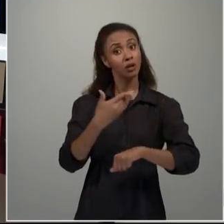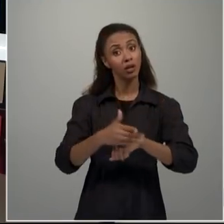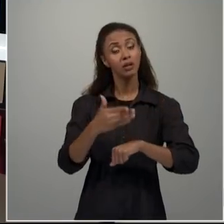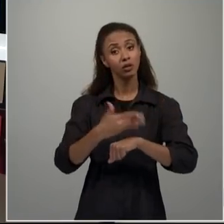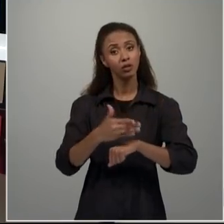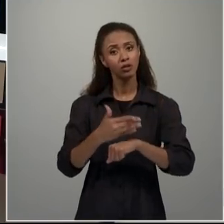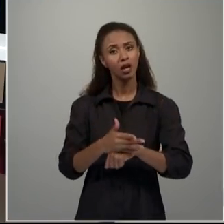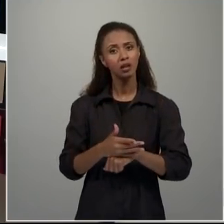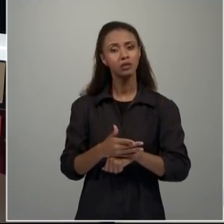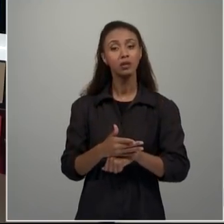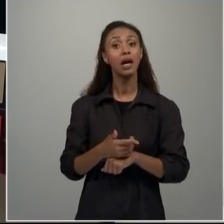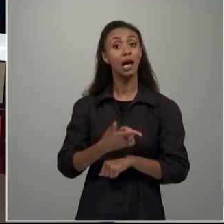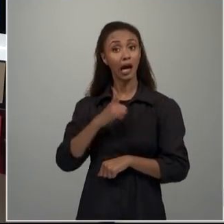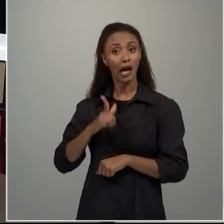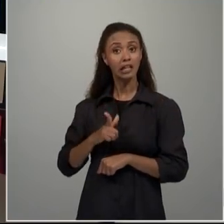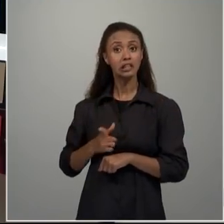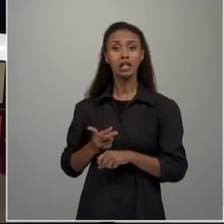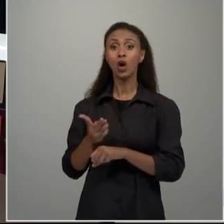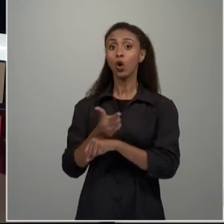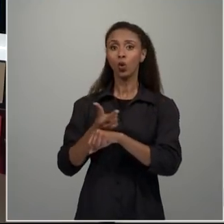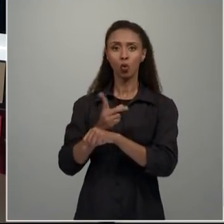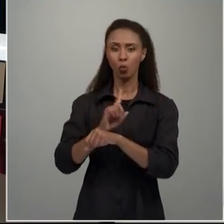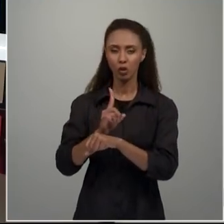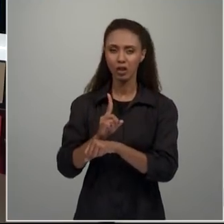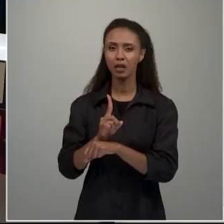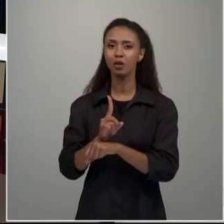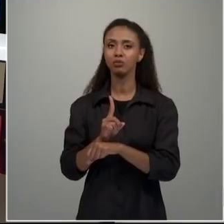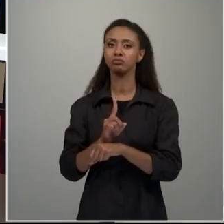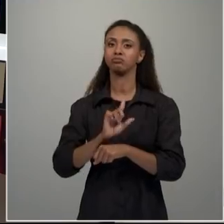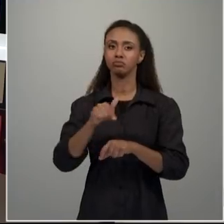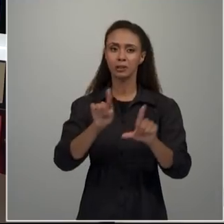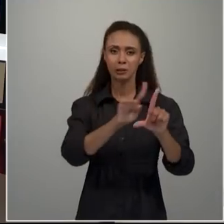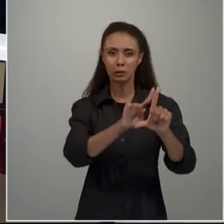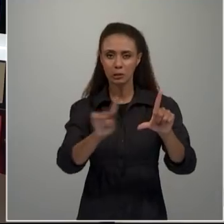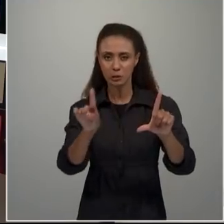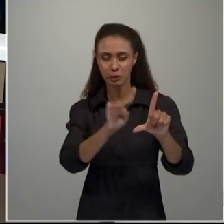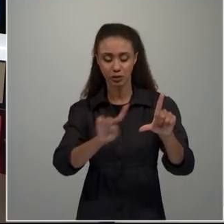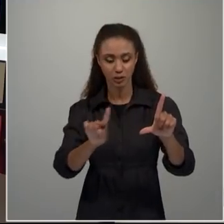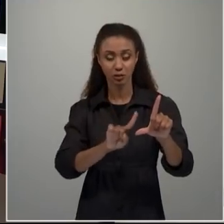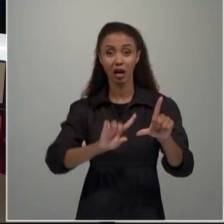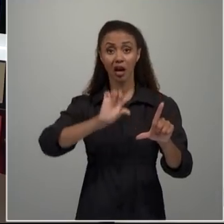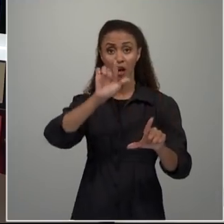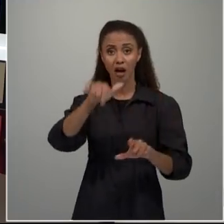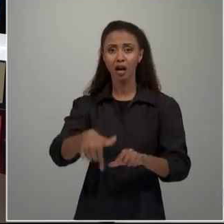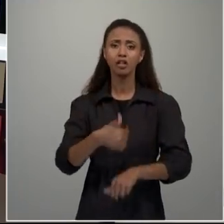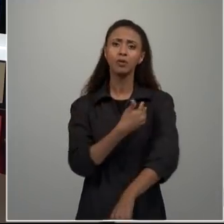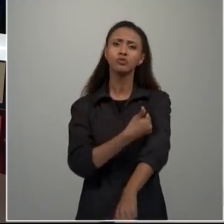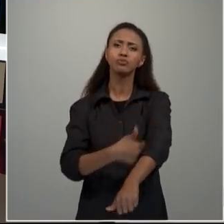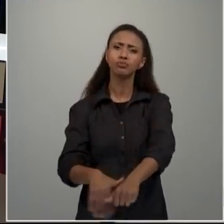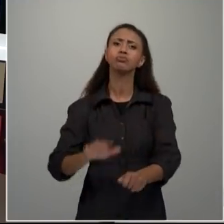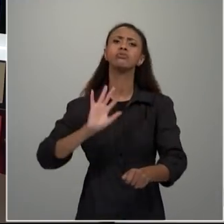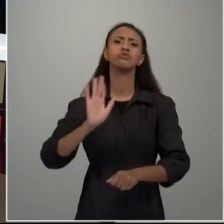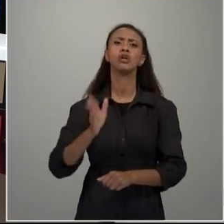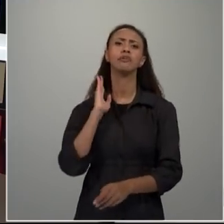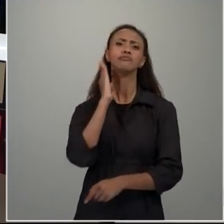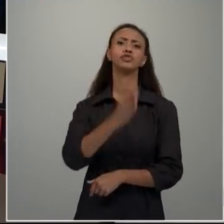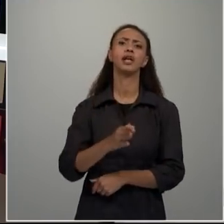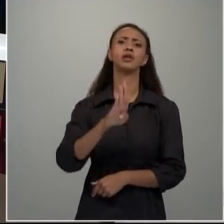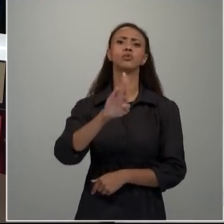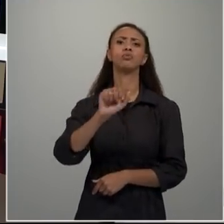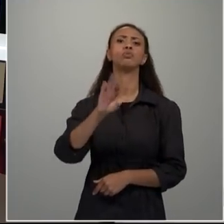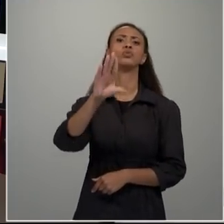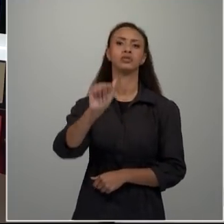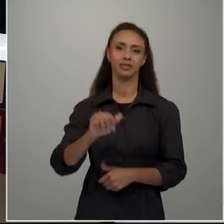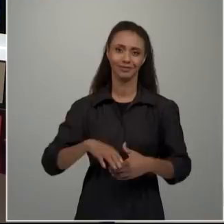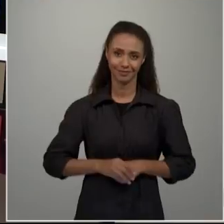busca depois prática com busca que você vai ver que busca trazer para você tudo aquilo que você precisa tá então assim onde o